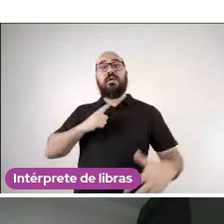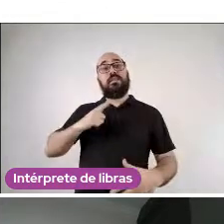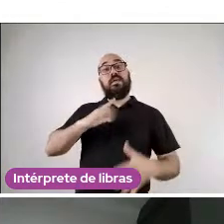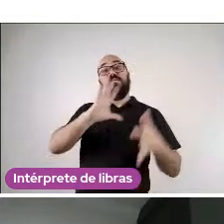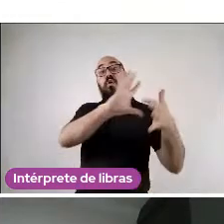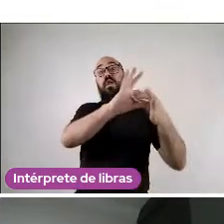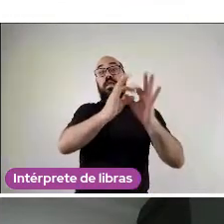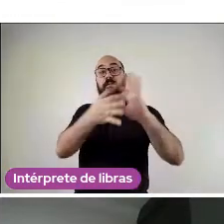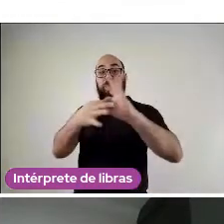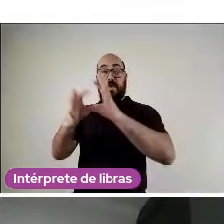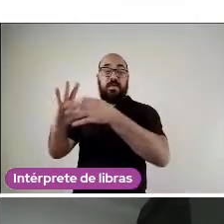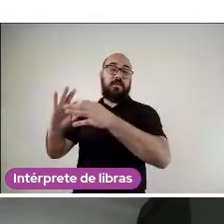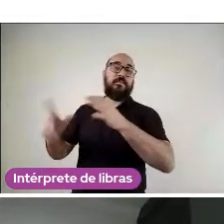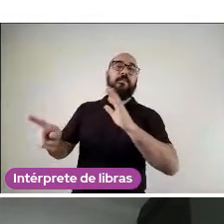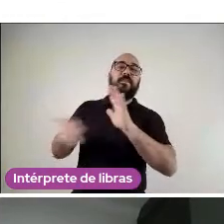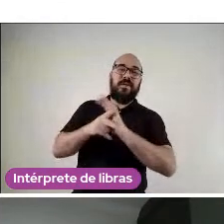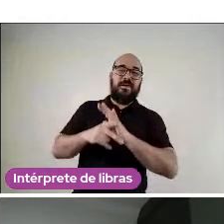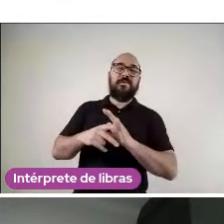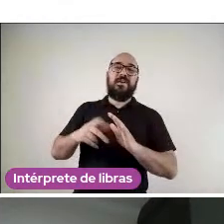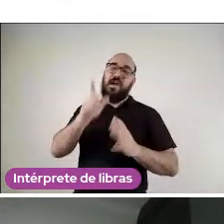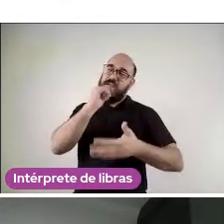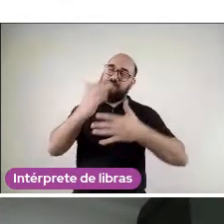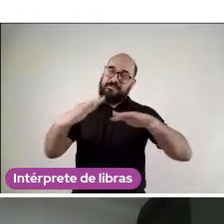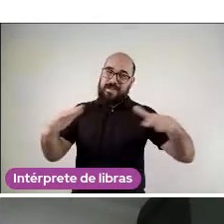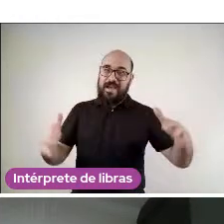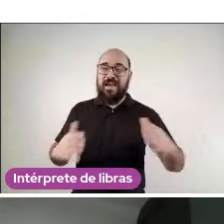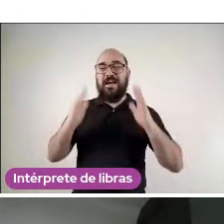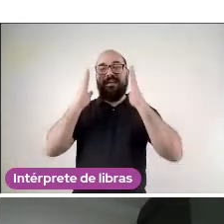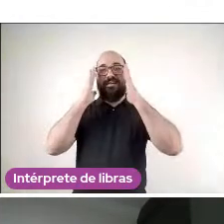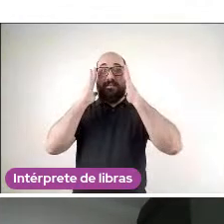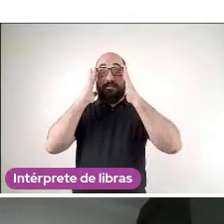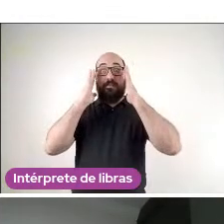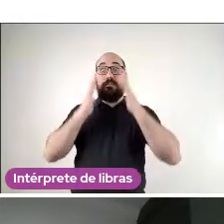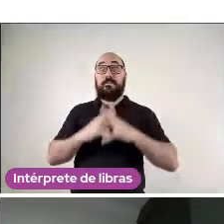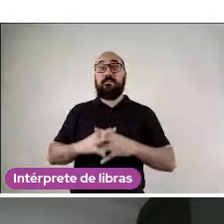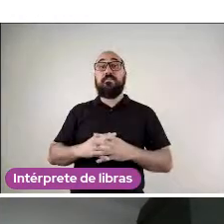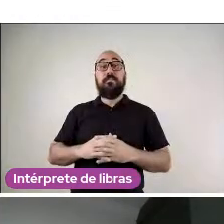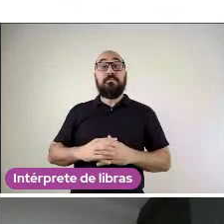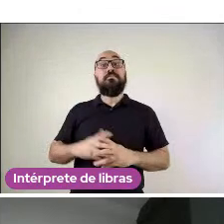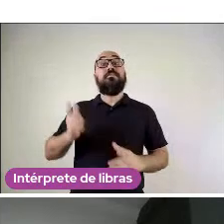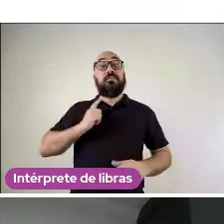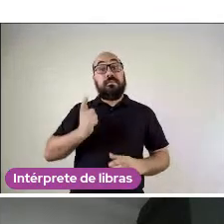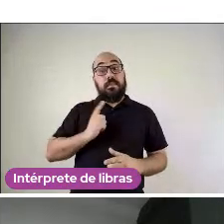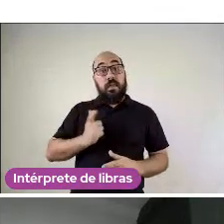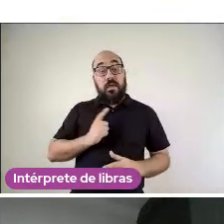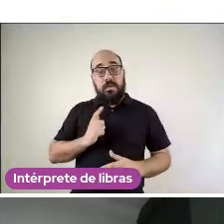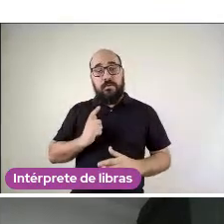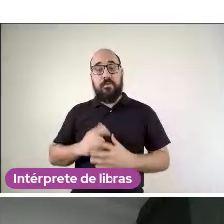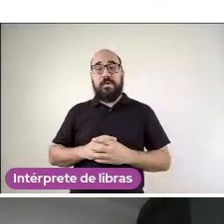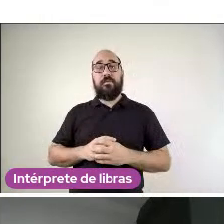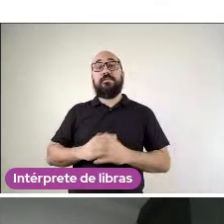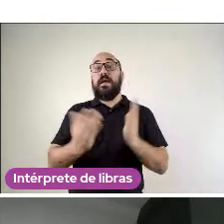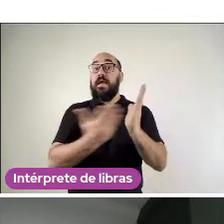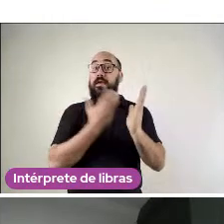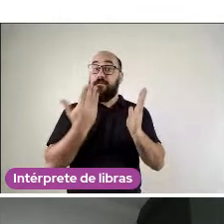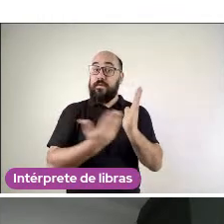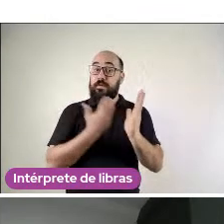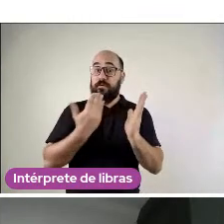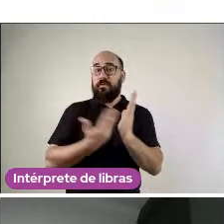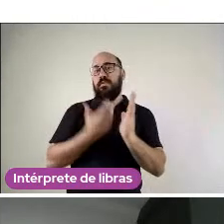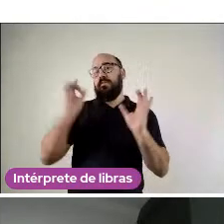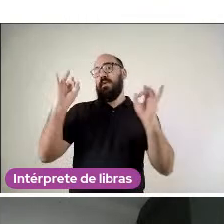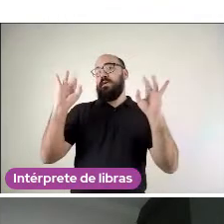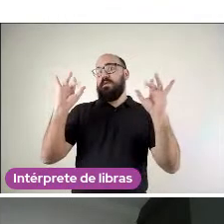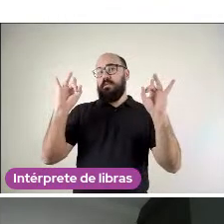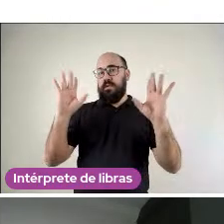do Oceano e da websérie de Cultura Oceânica. Também foi feito uma revista especial, uma edição especial